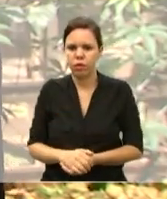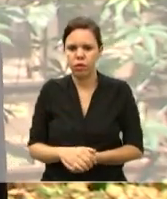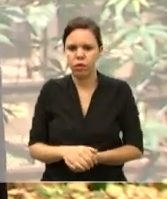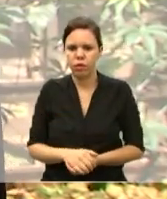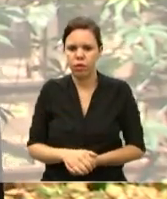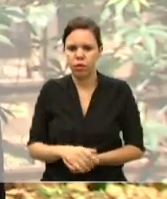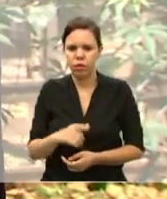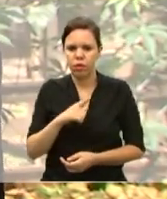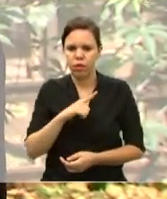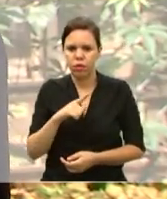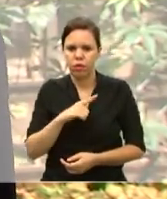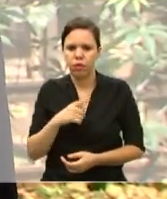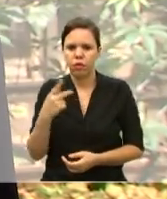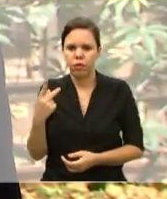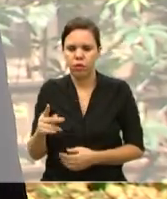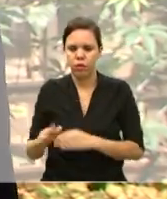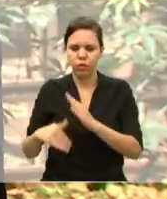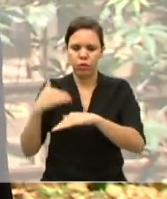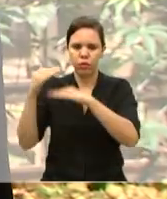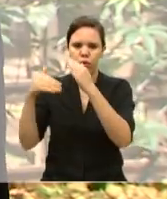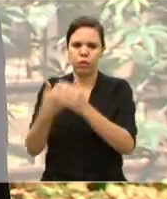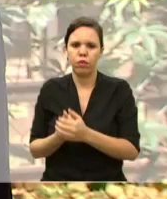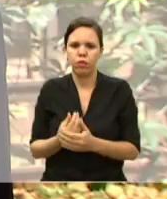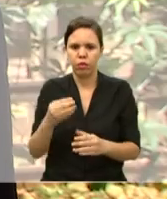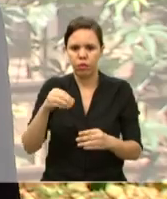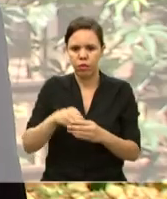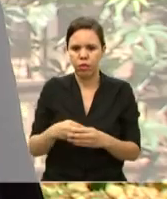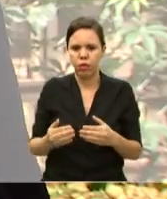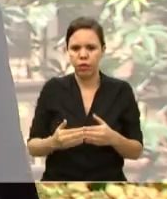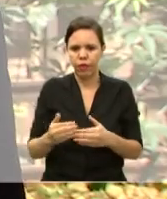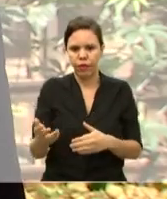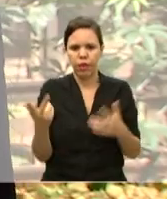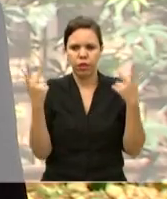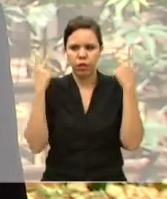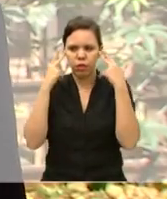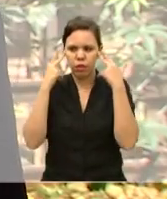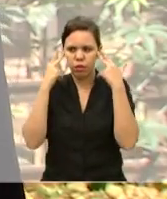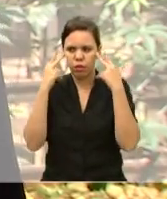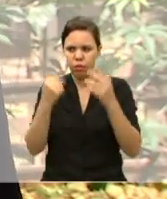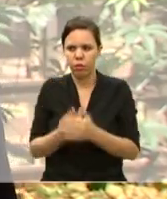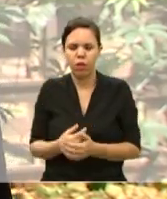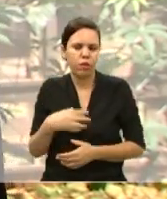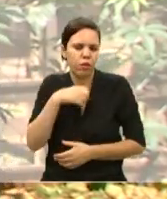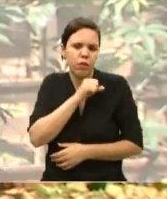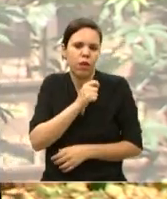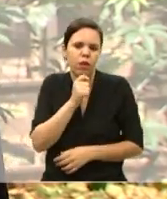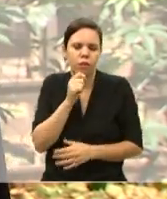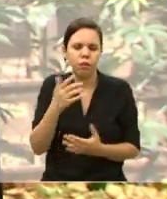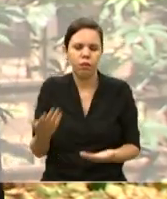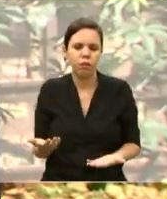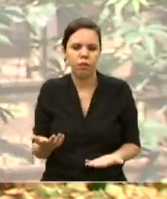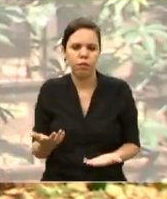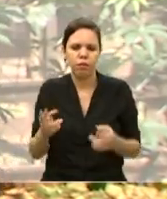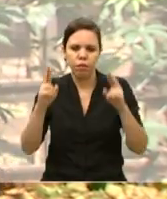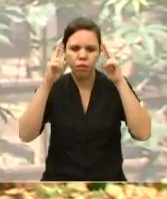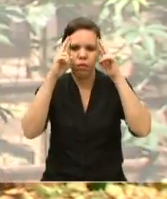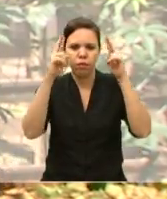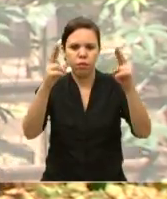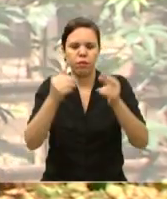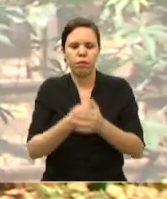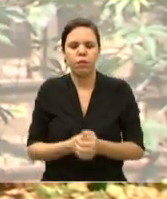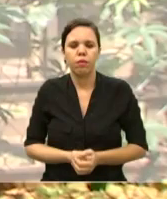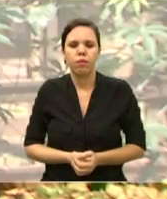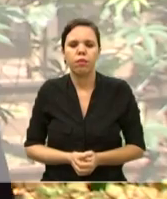ter o seu desenvolvimento dentro de uma fase normal, que não é imediato. Então essa questão desse